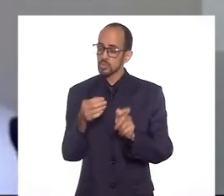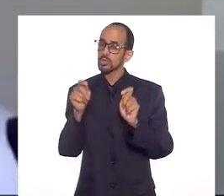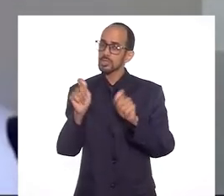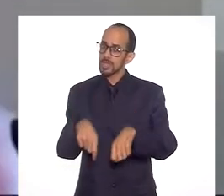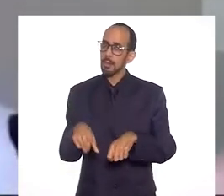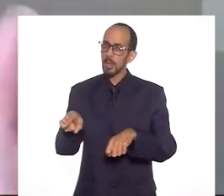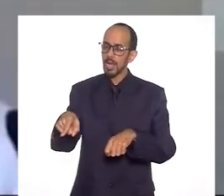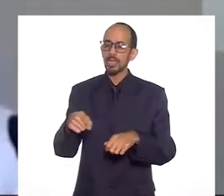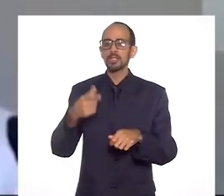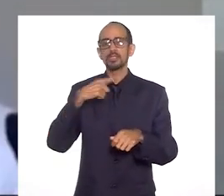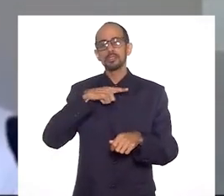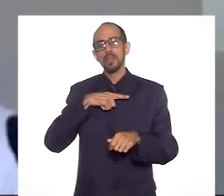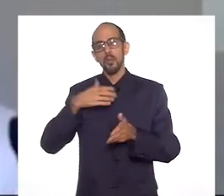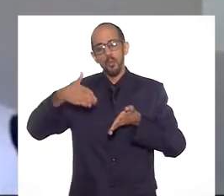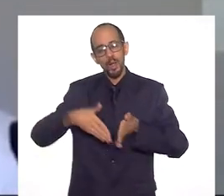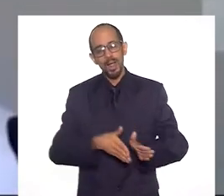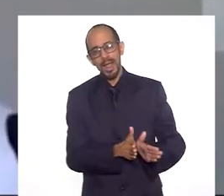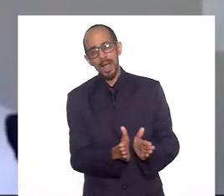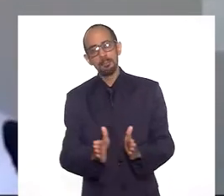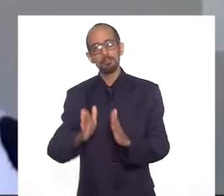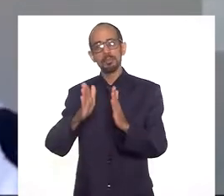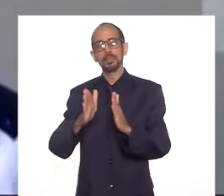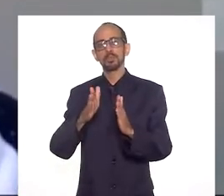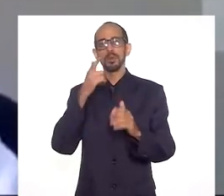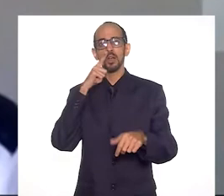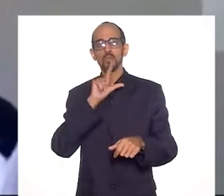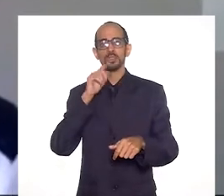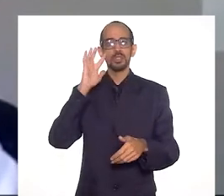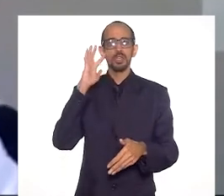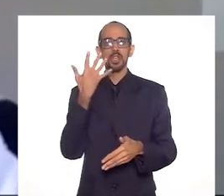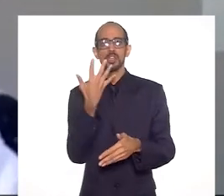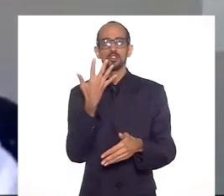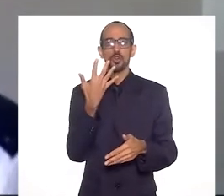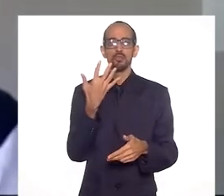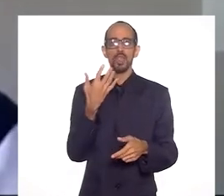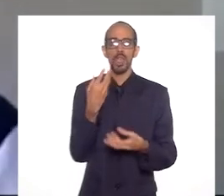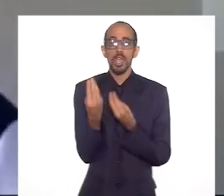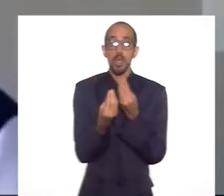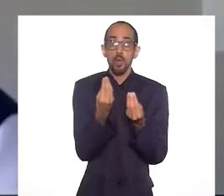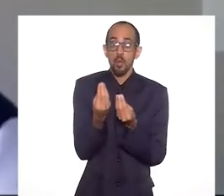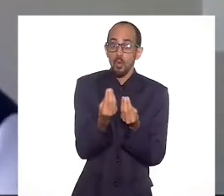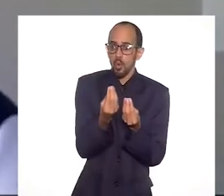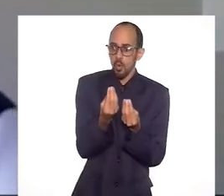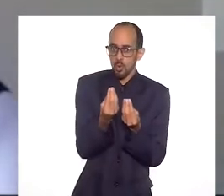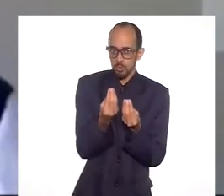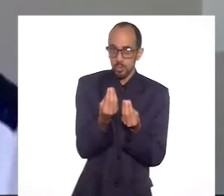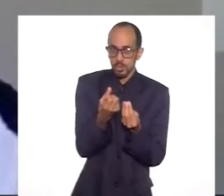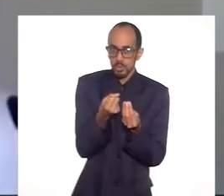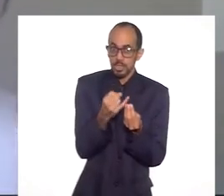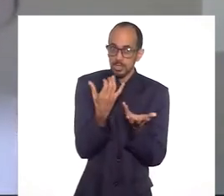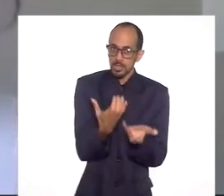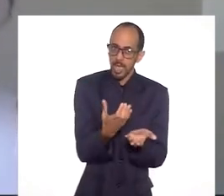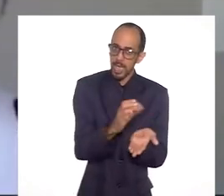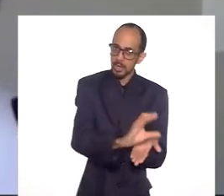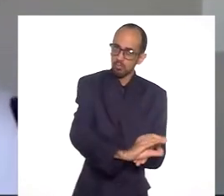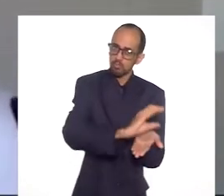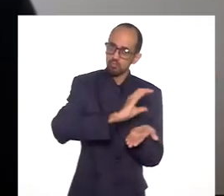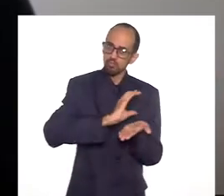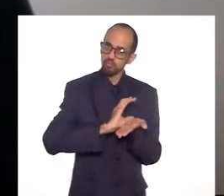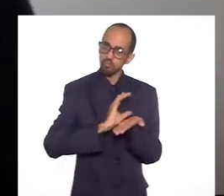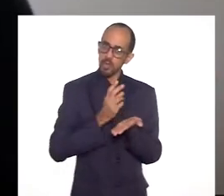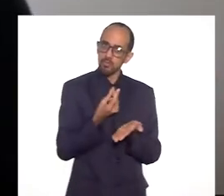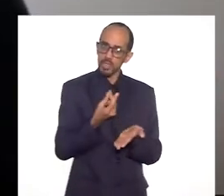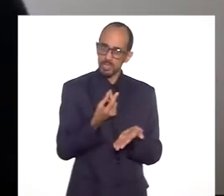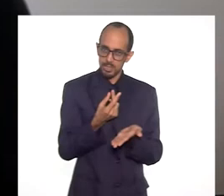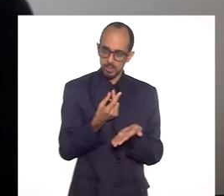vão começar a ter um caminho melhor a trilhar na hora de decidir que, de fato, quer buscar um aporte financeiro. Existe